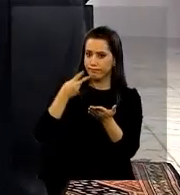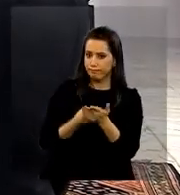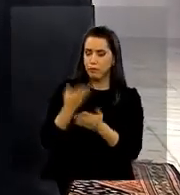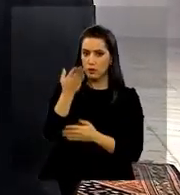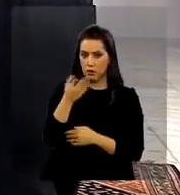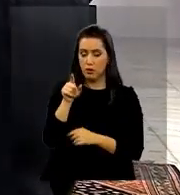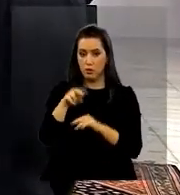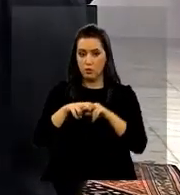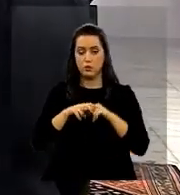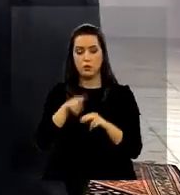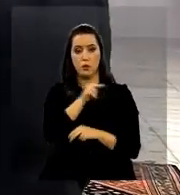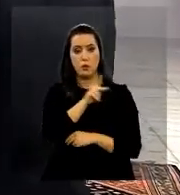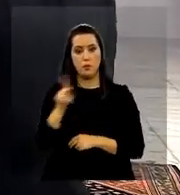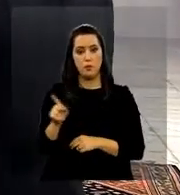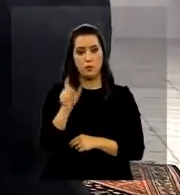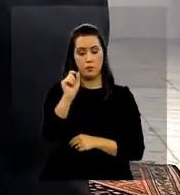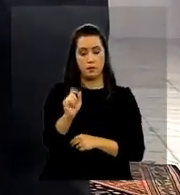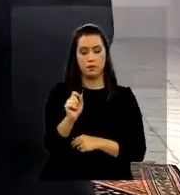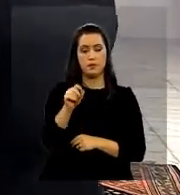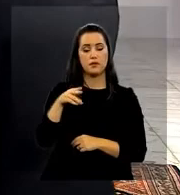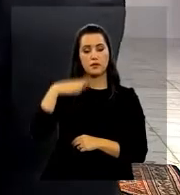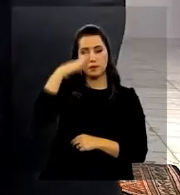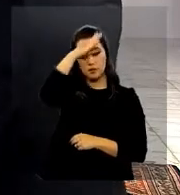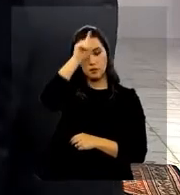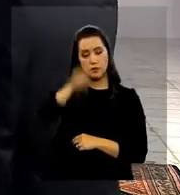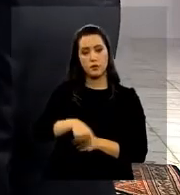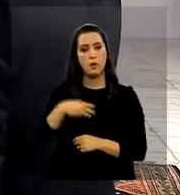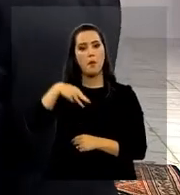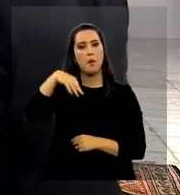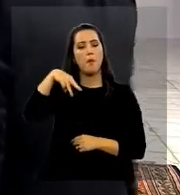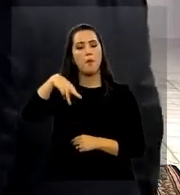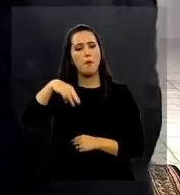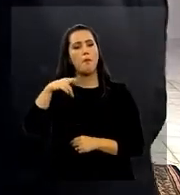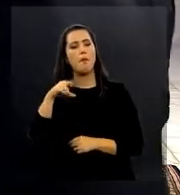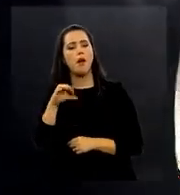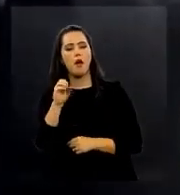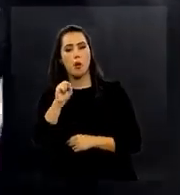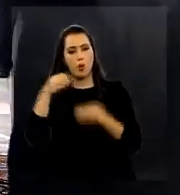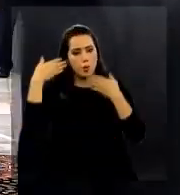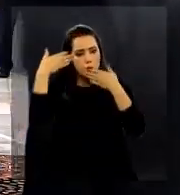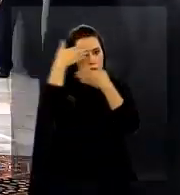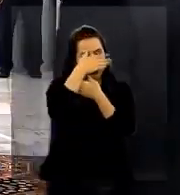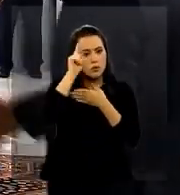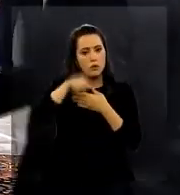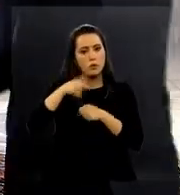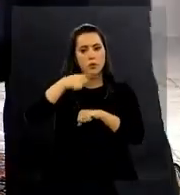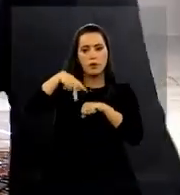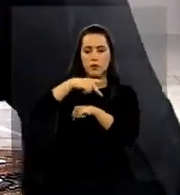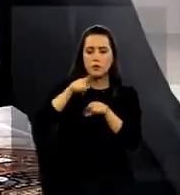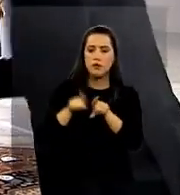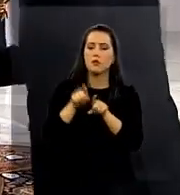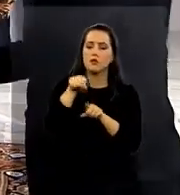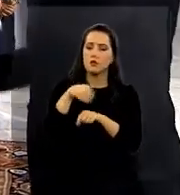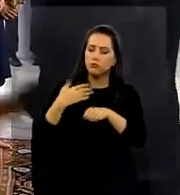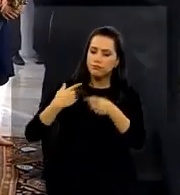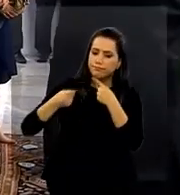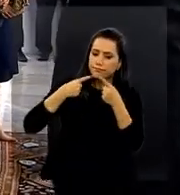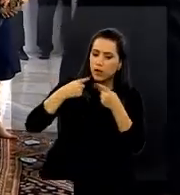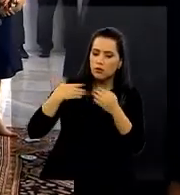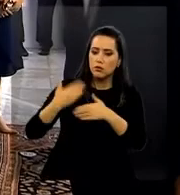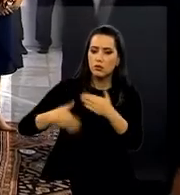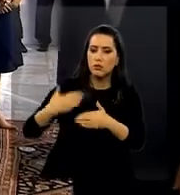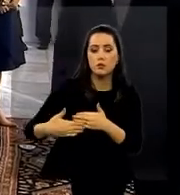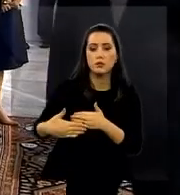Bolsonaro. Marrocos é um dos países aos quais o Brasil tem negociações adiantadas